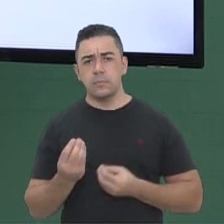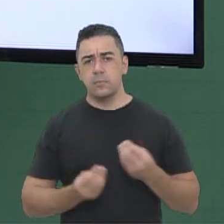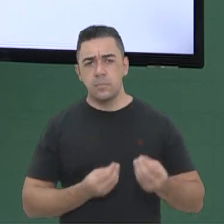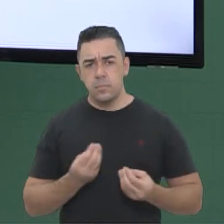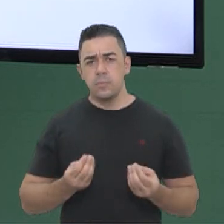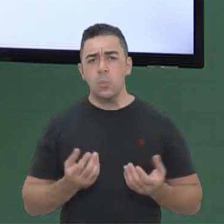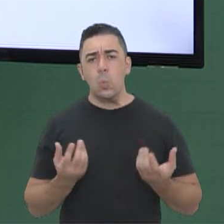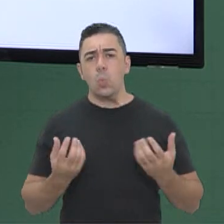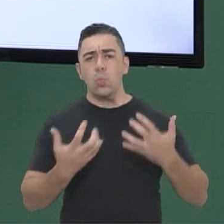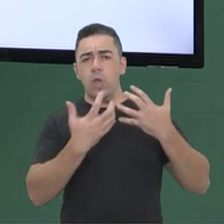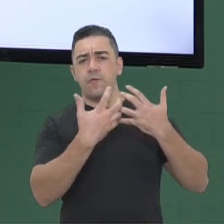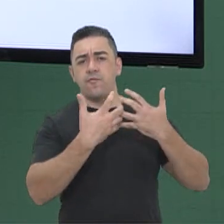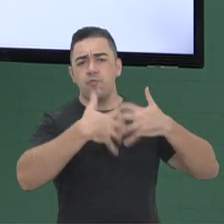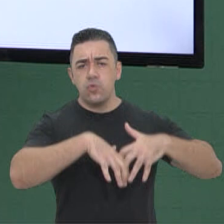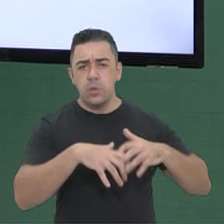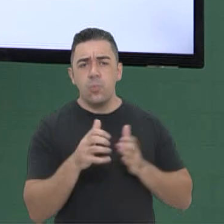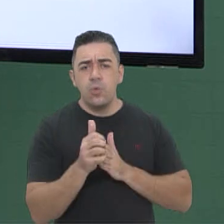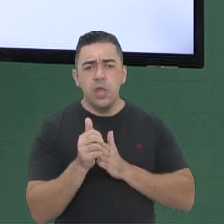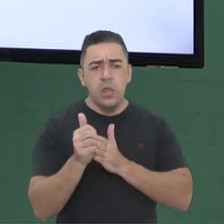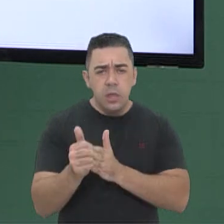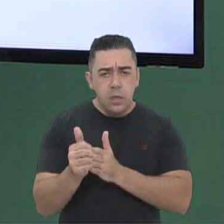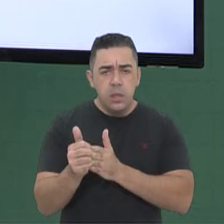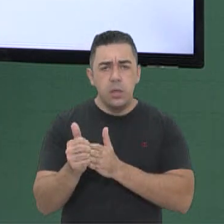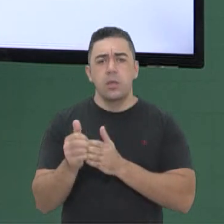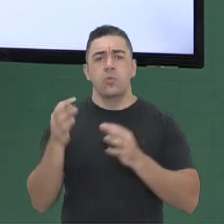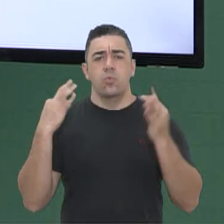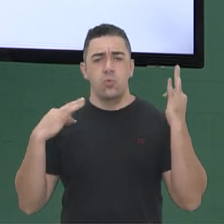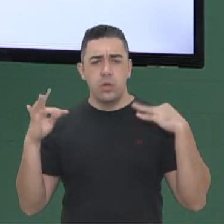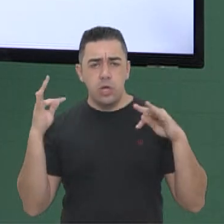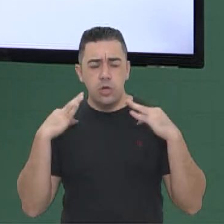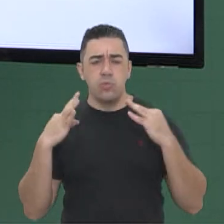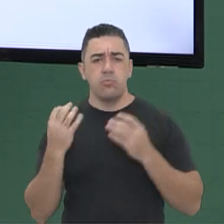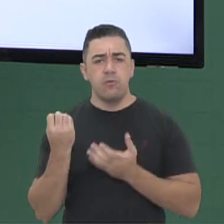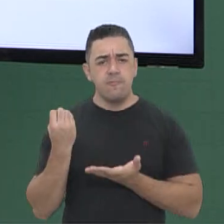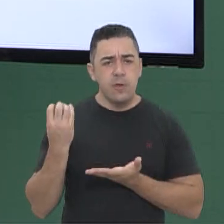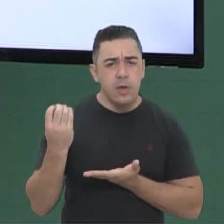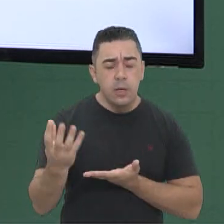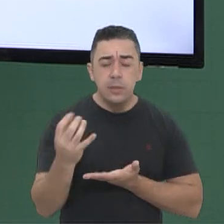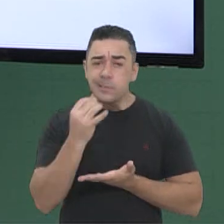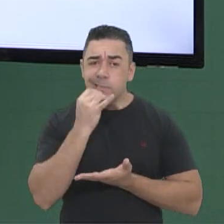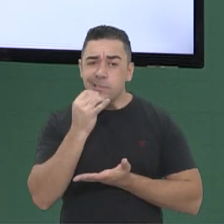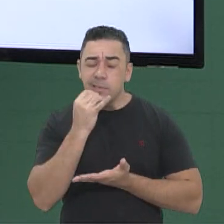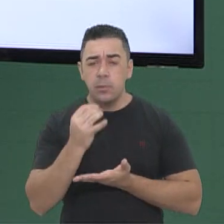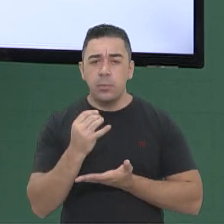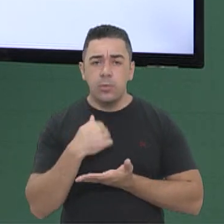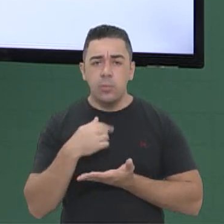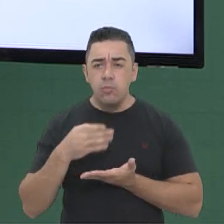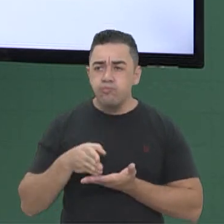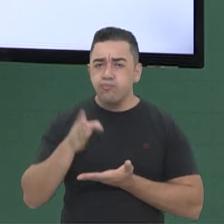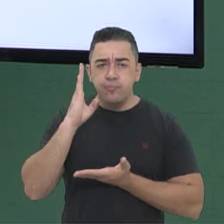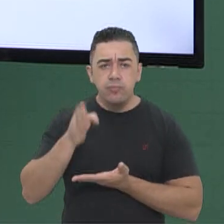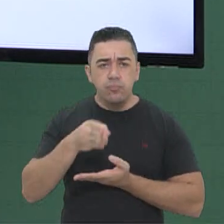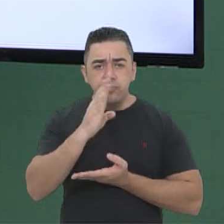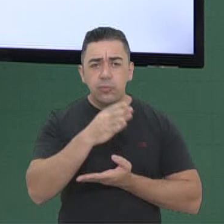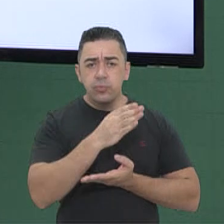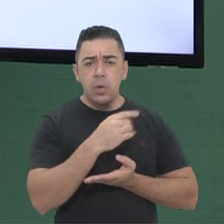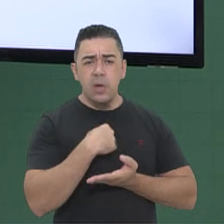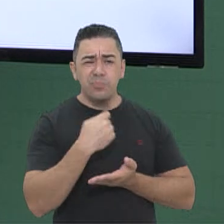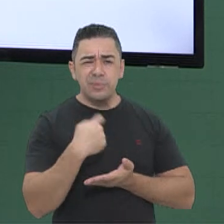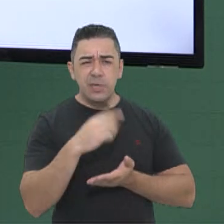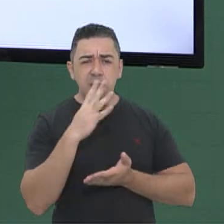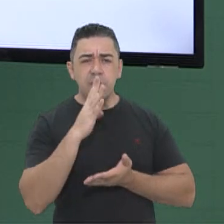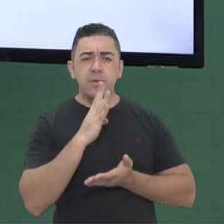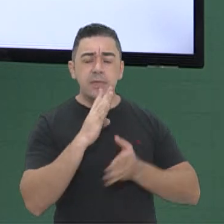quais as funções desse guia turístico, desse guia de viagem, quando necessitamos conhecer detalhes sobre